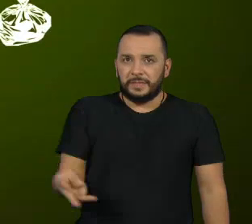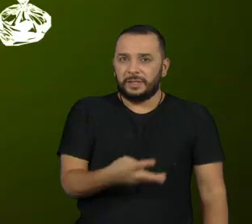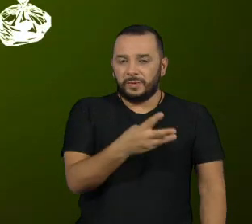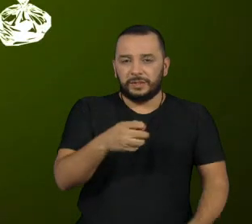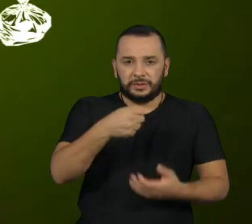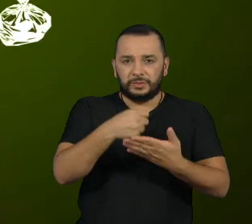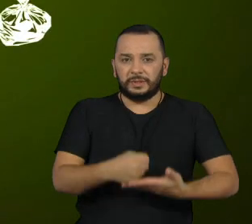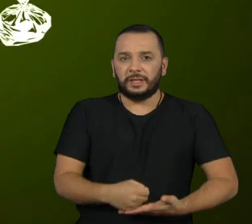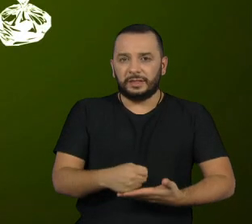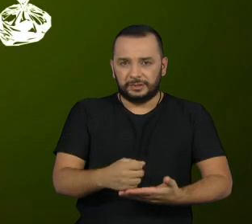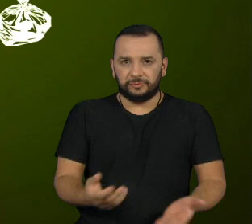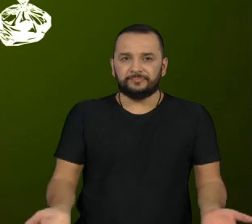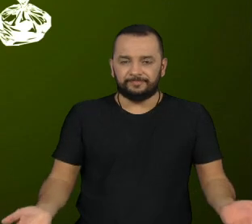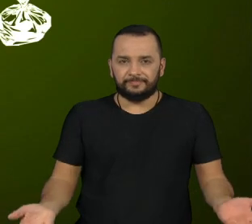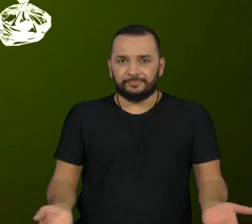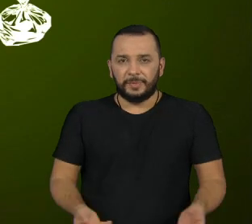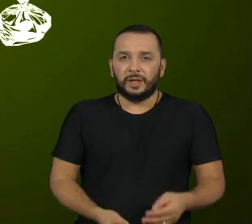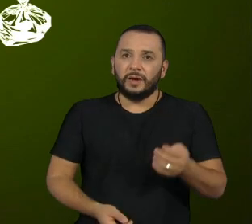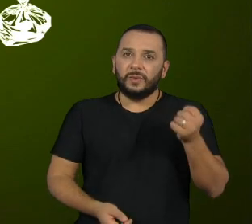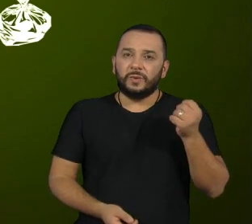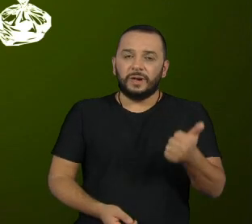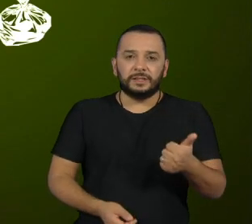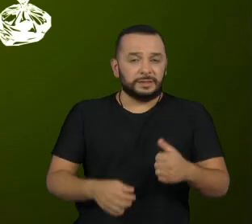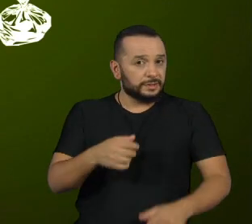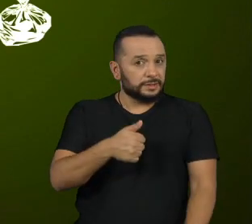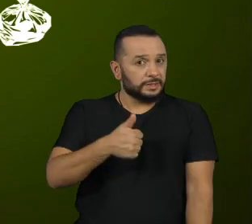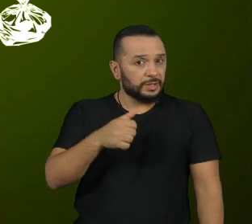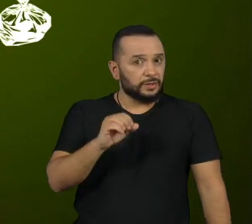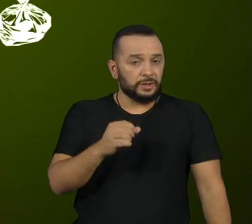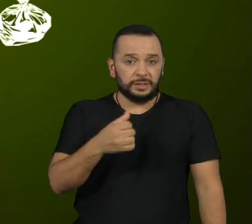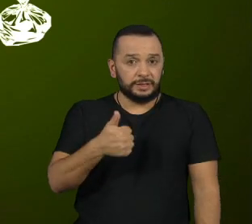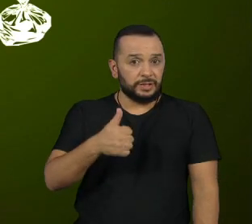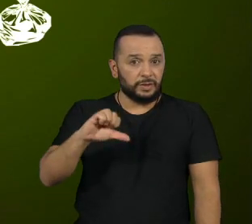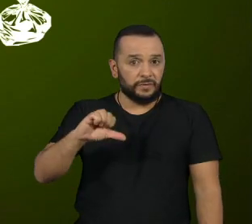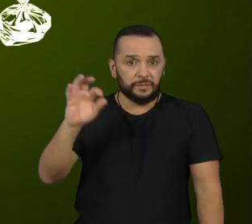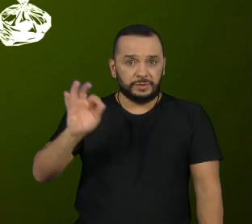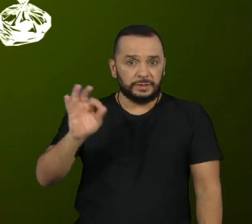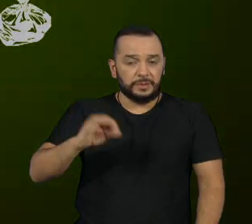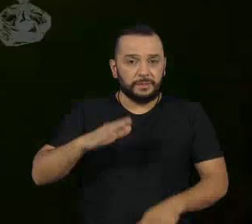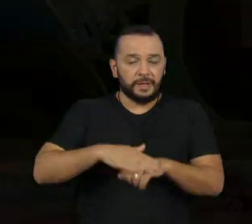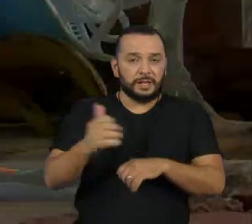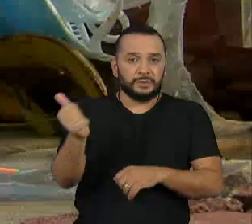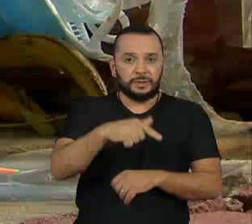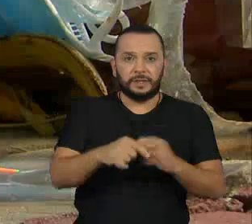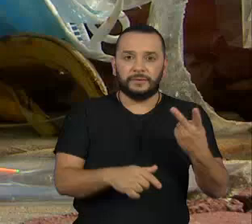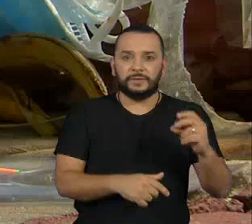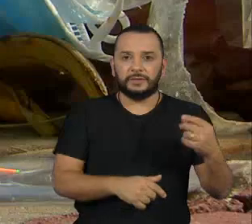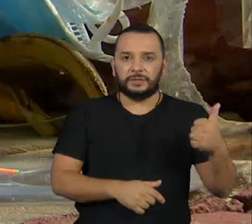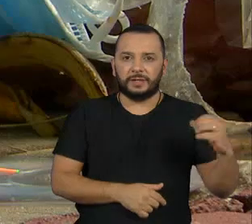de toneladas, quase 19% a mais do que em 2010.